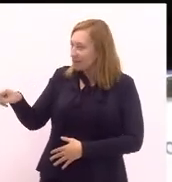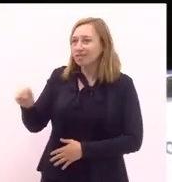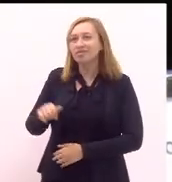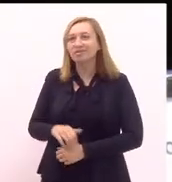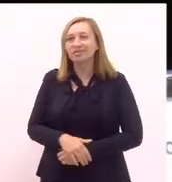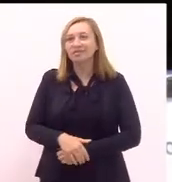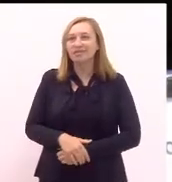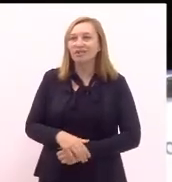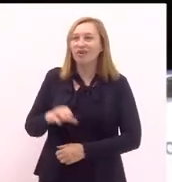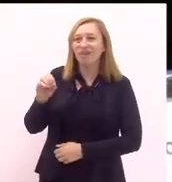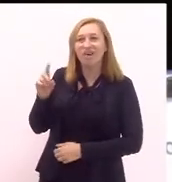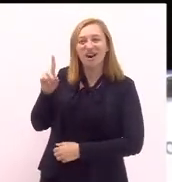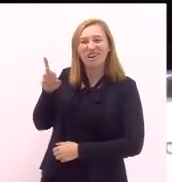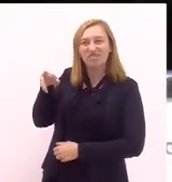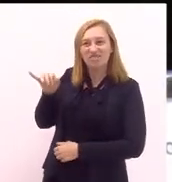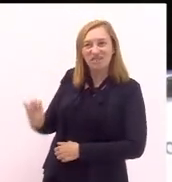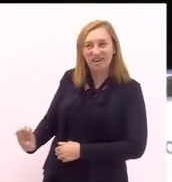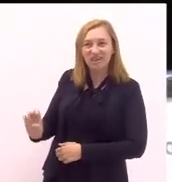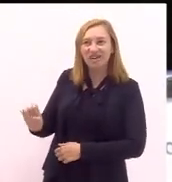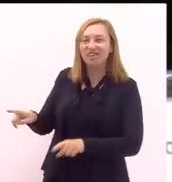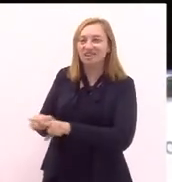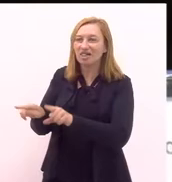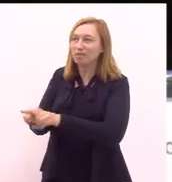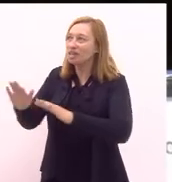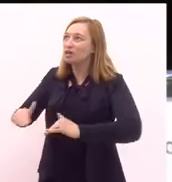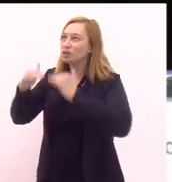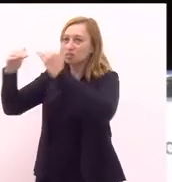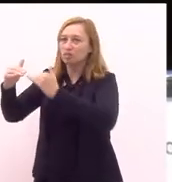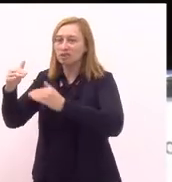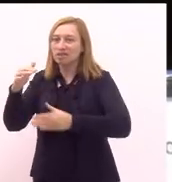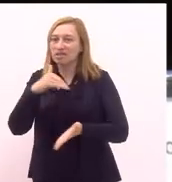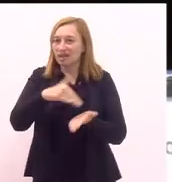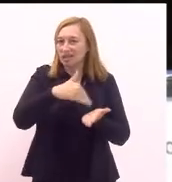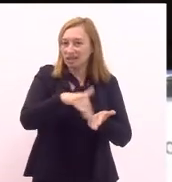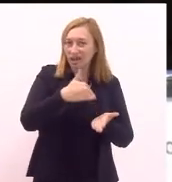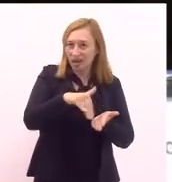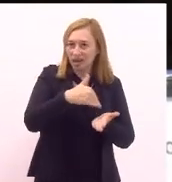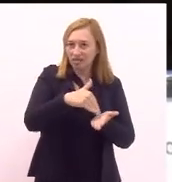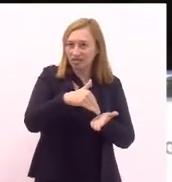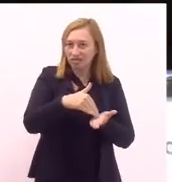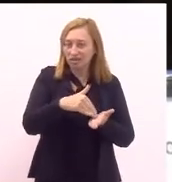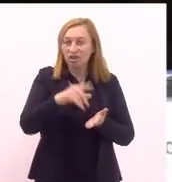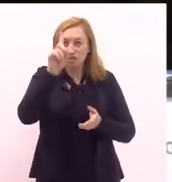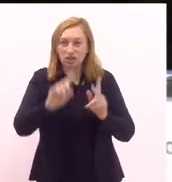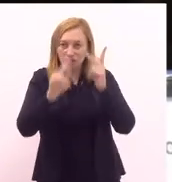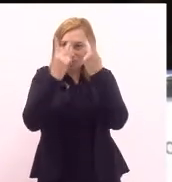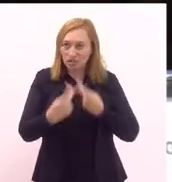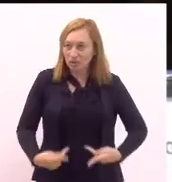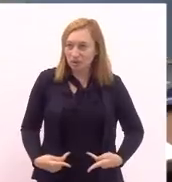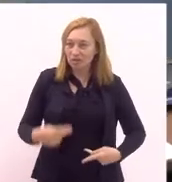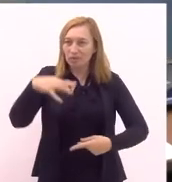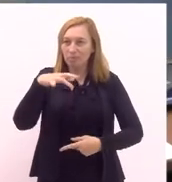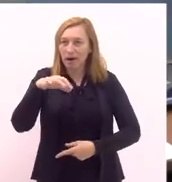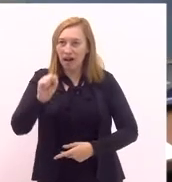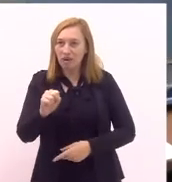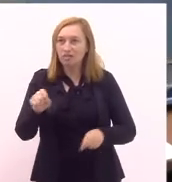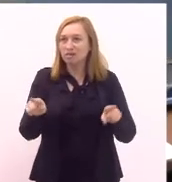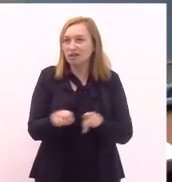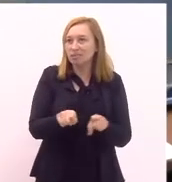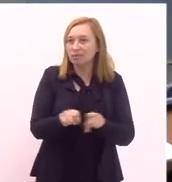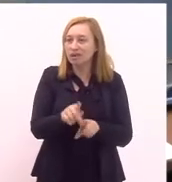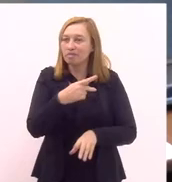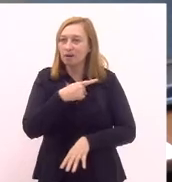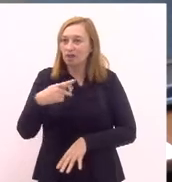aqui Oliver e também subsecretário de direitos humanos de Maricá Marco Aurélio Siqueira Clemente e eu pastor